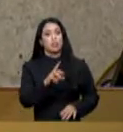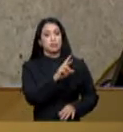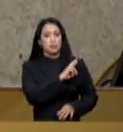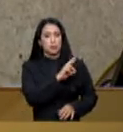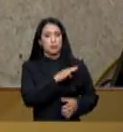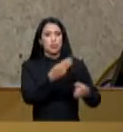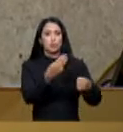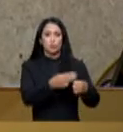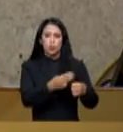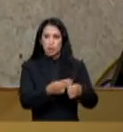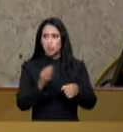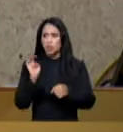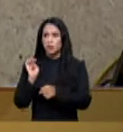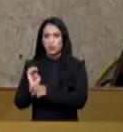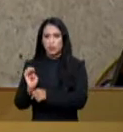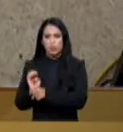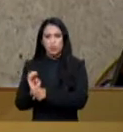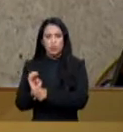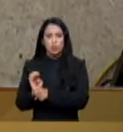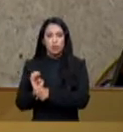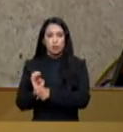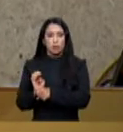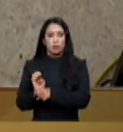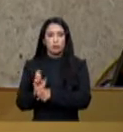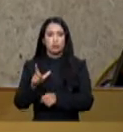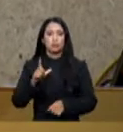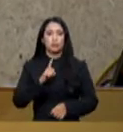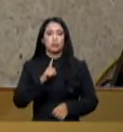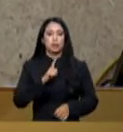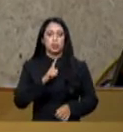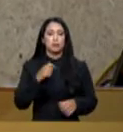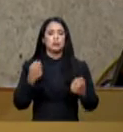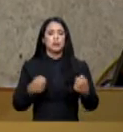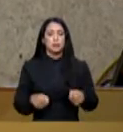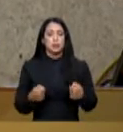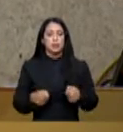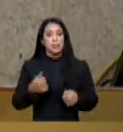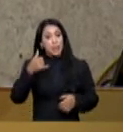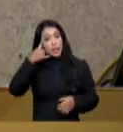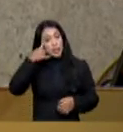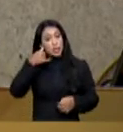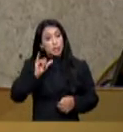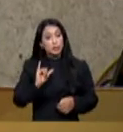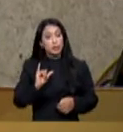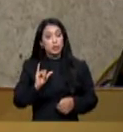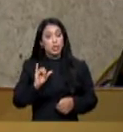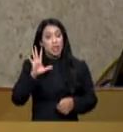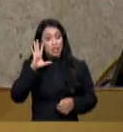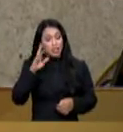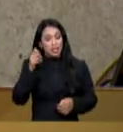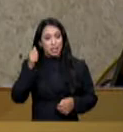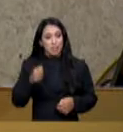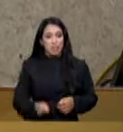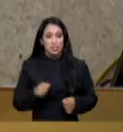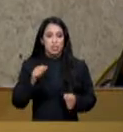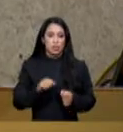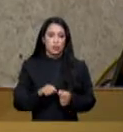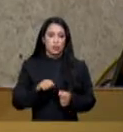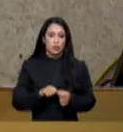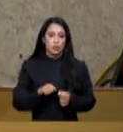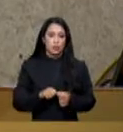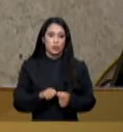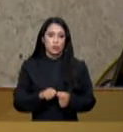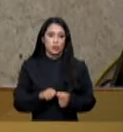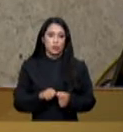entre municípios e estados. É necessário evitar que o poder decisório e o poder concedente